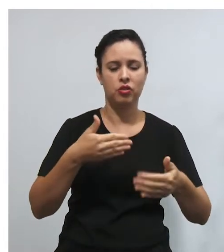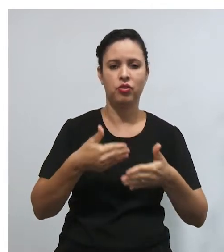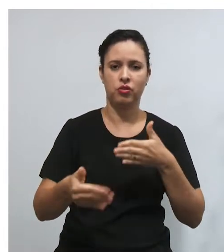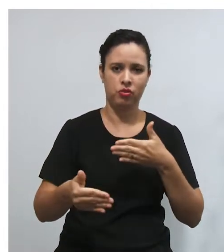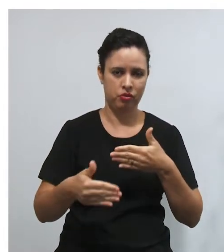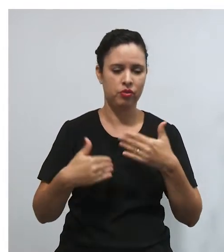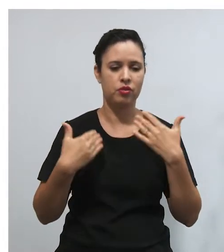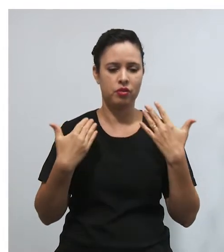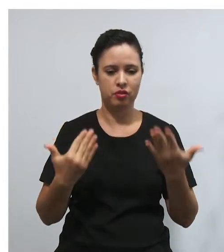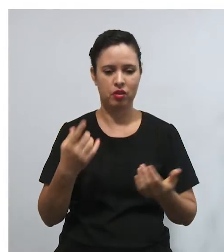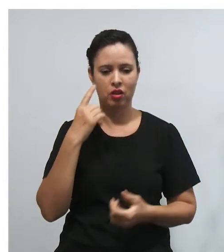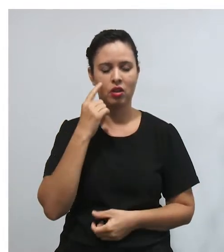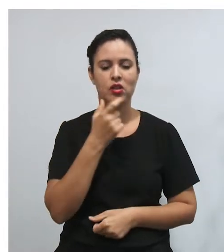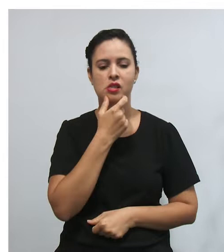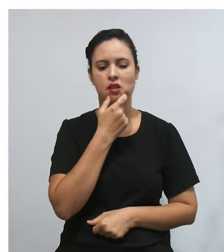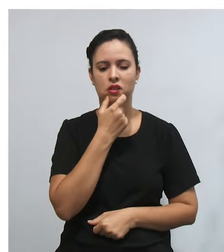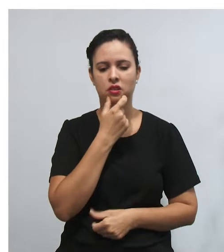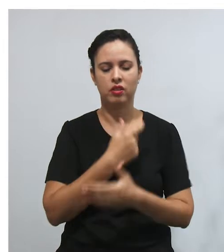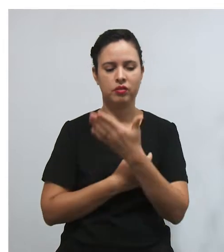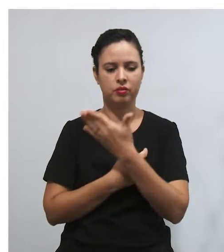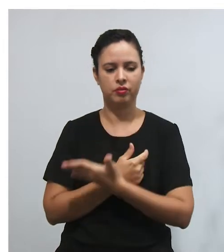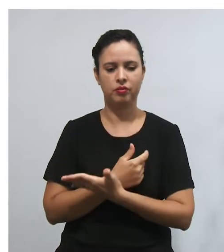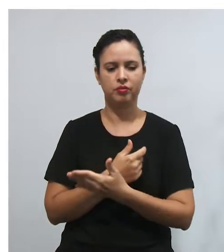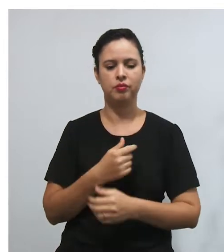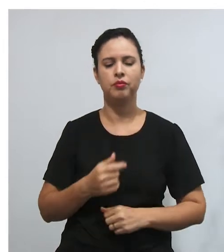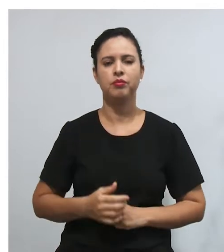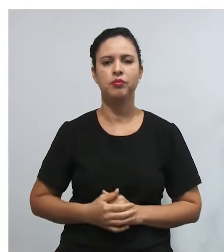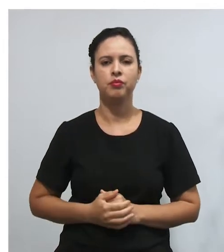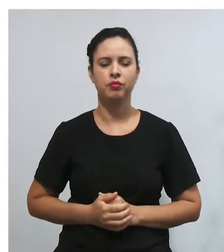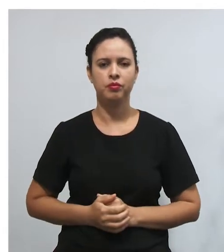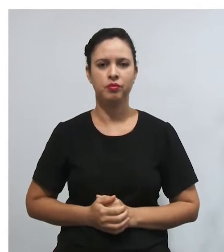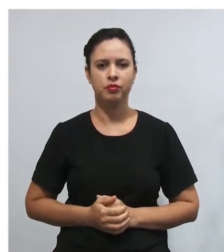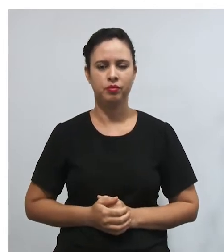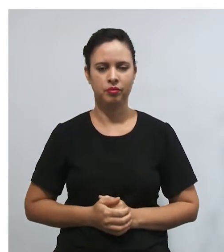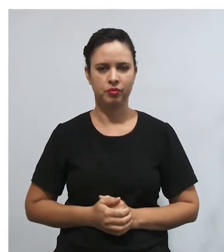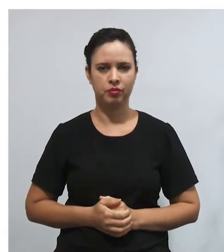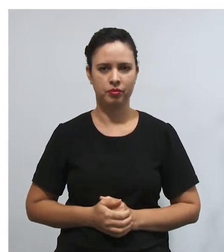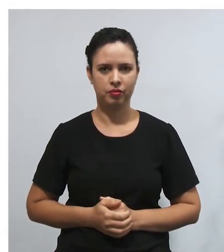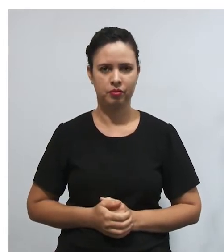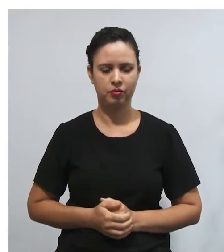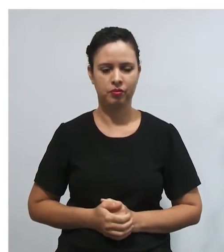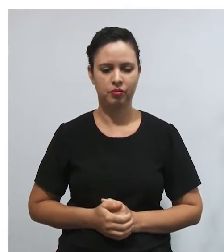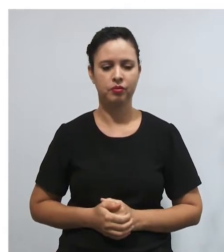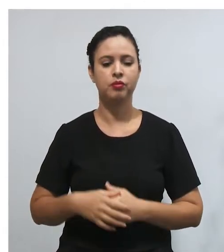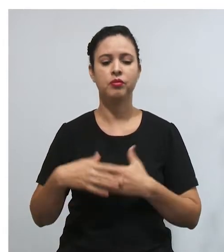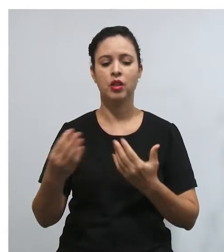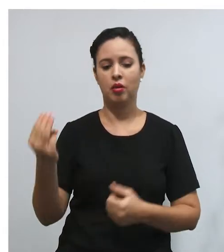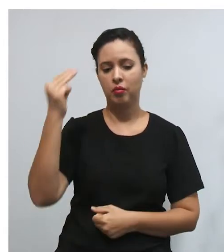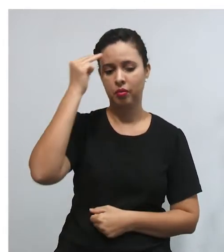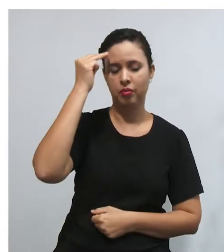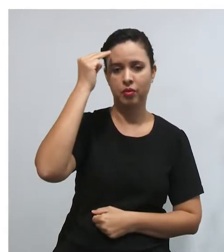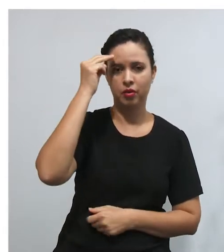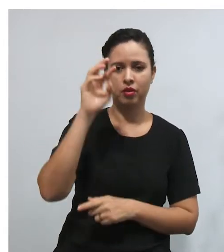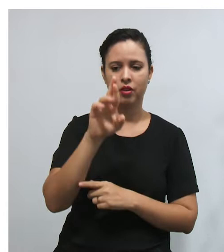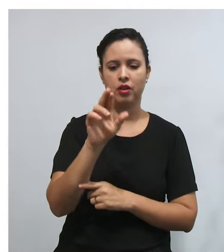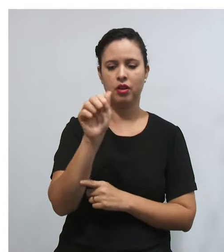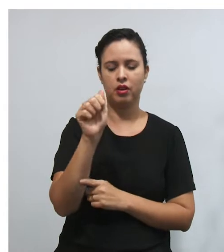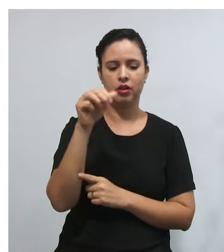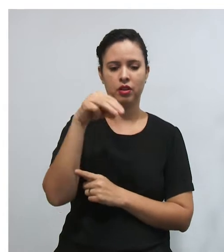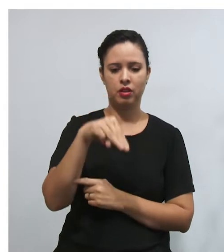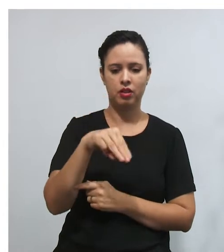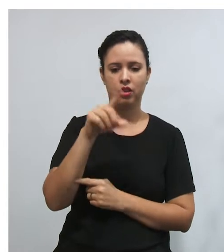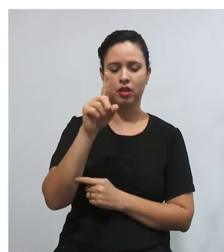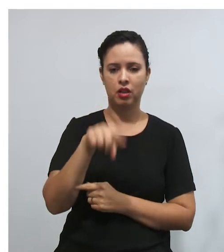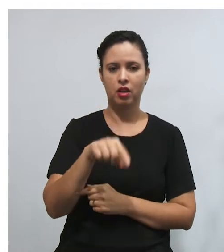ó, Random Access Memory, memória de acesso aleatório. A memória RAM, ela é chamada de uma